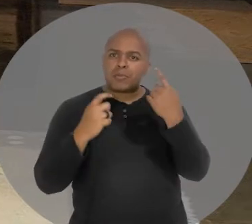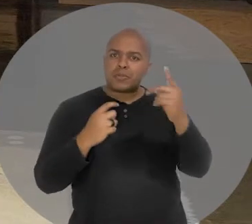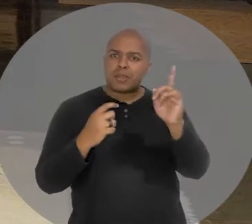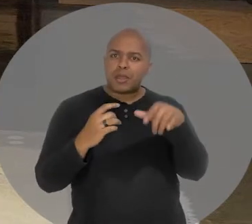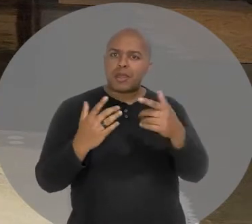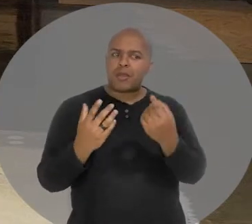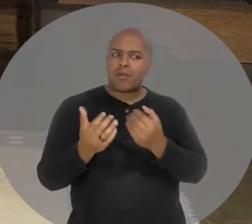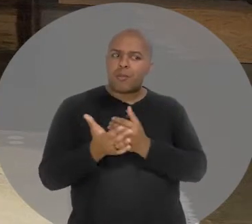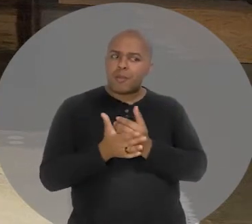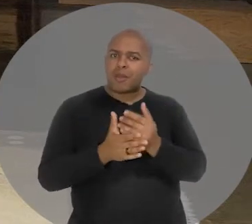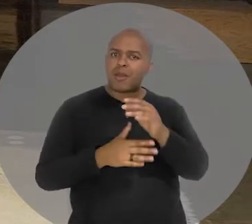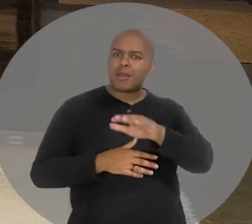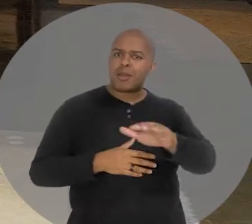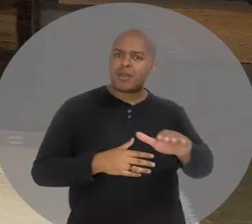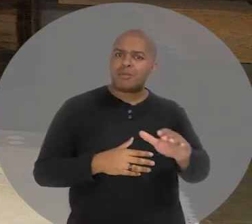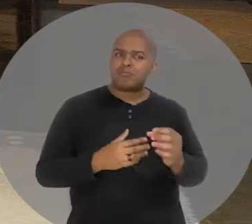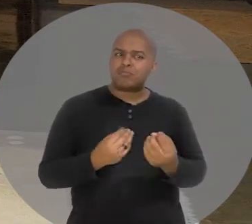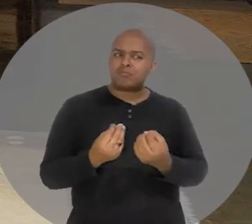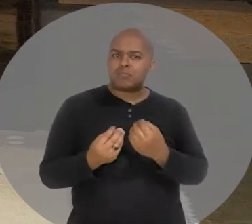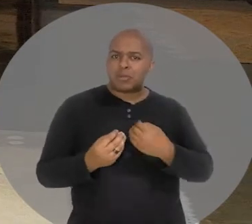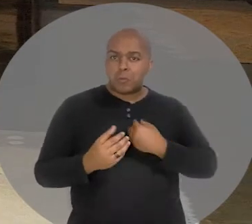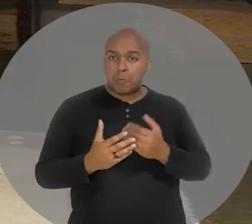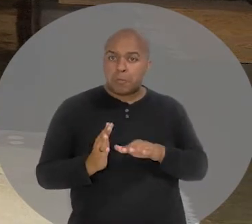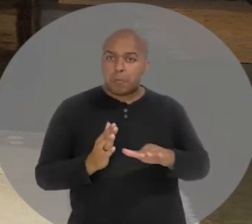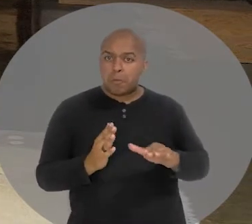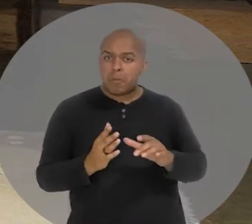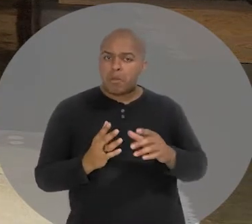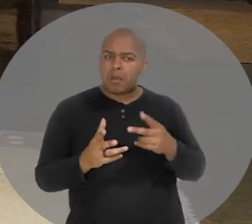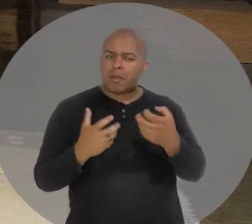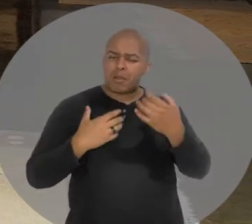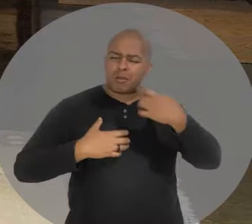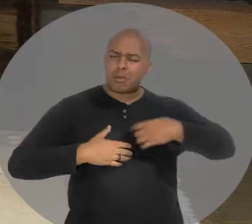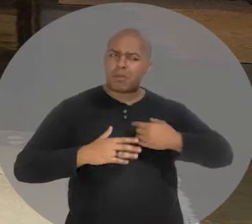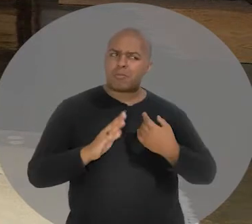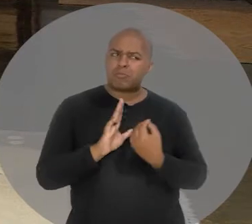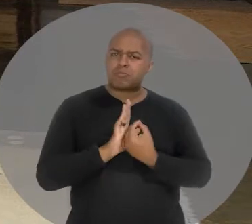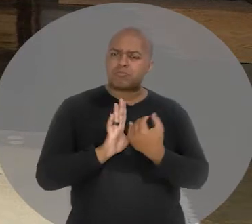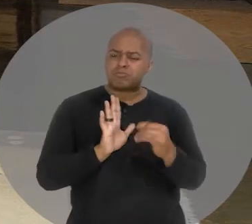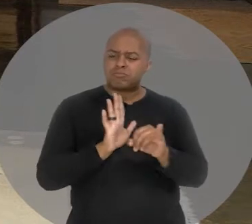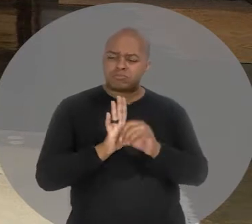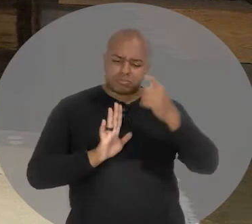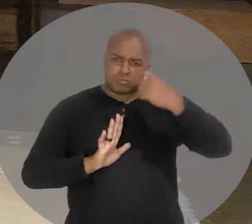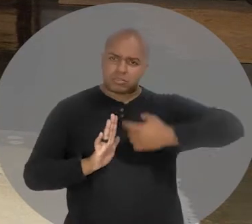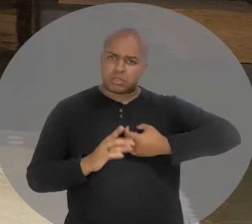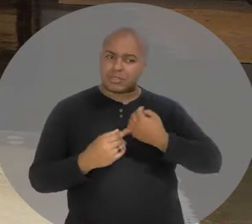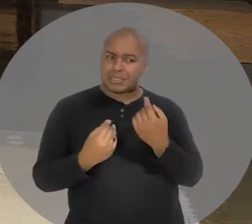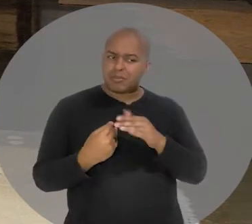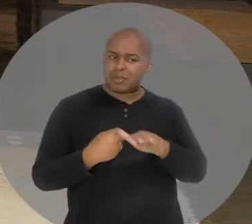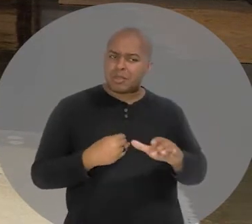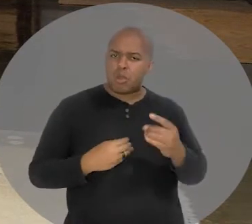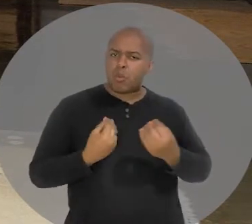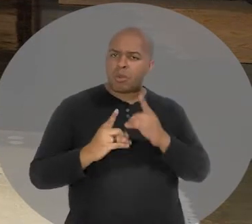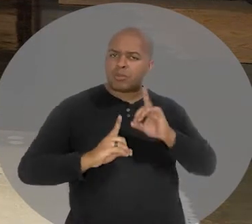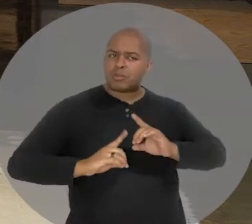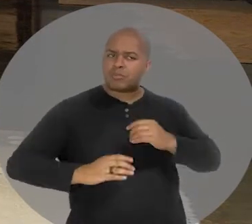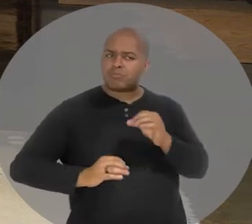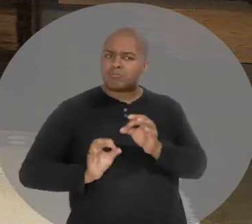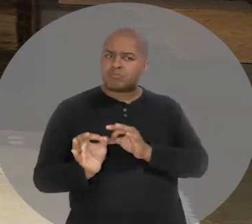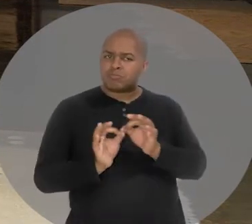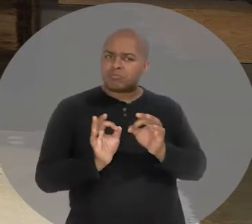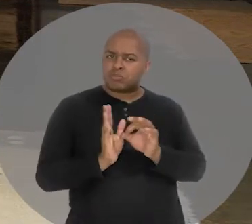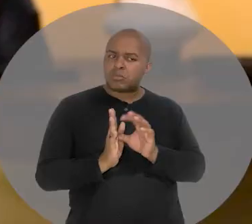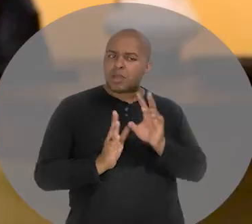essas crianças vão formando quem elas são, aspectos da personalidade, processos de identificação, e quanto a deficiência vai sendo moldada por um